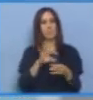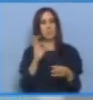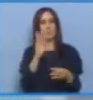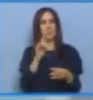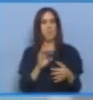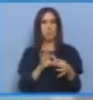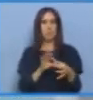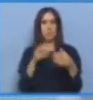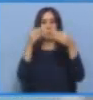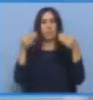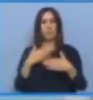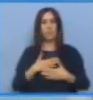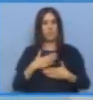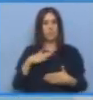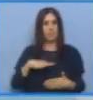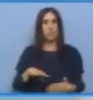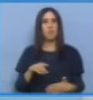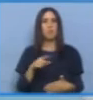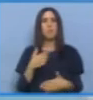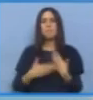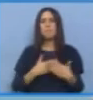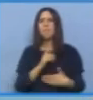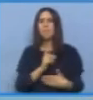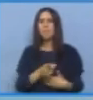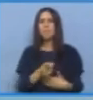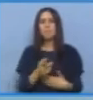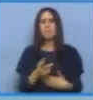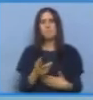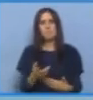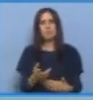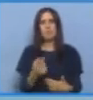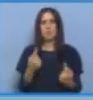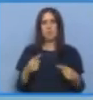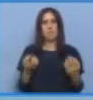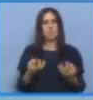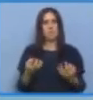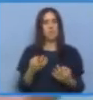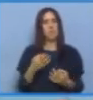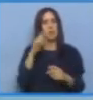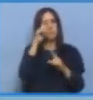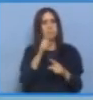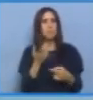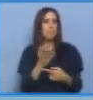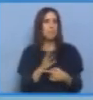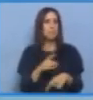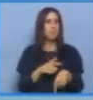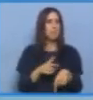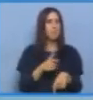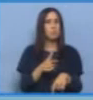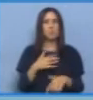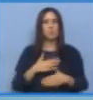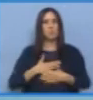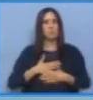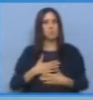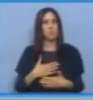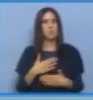Cooperação e da Plataforma de Voluntariado, a que passos estão a ser dados para que exista de facto o reconhecimento, nomeadamente do tempo em que os